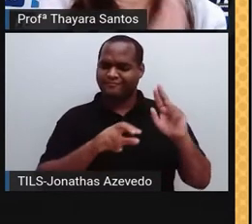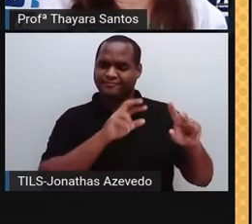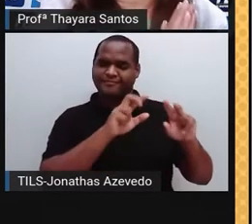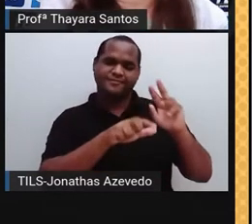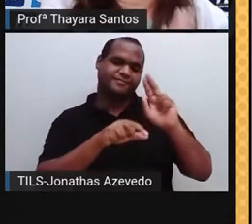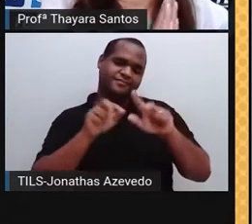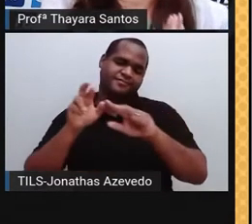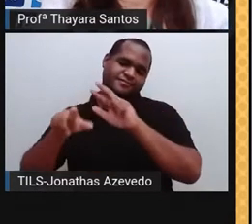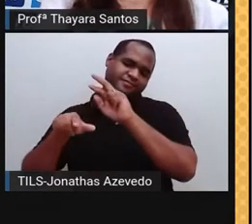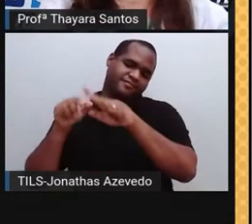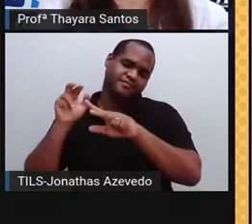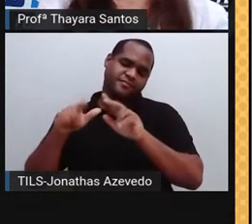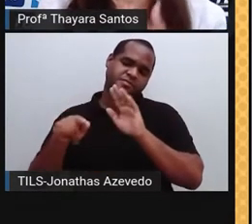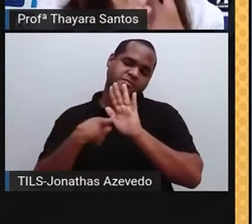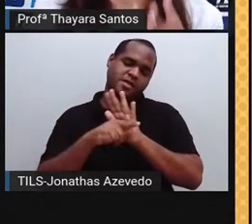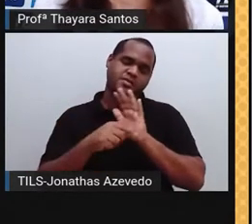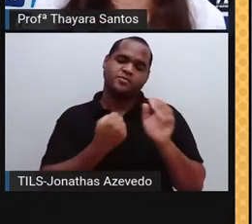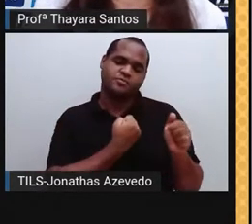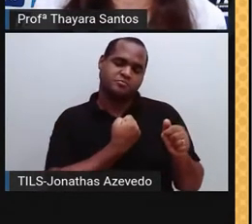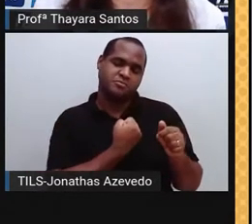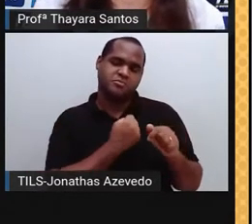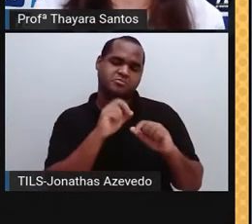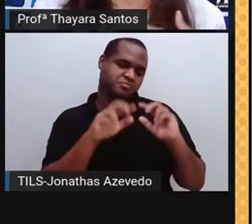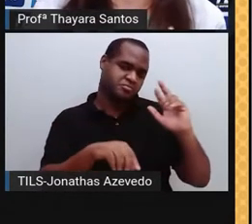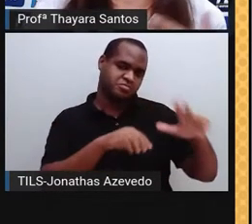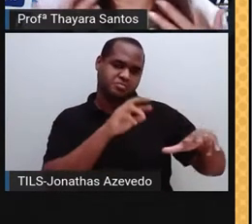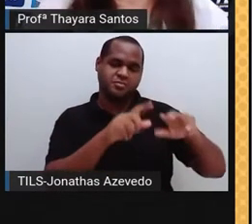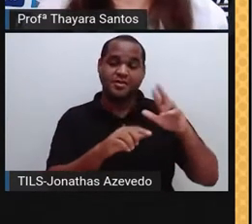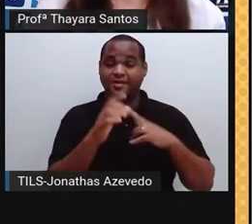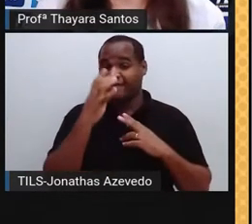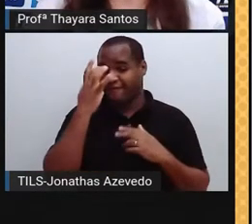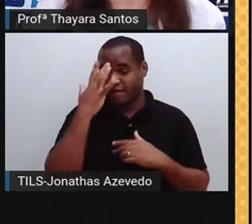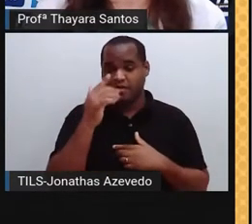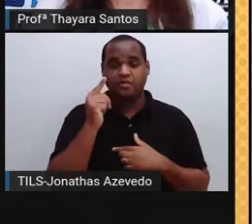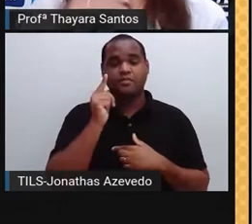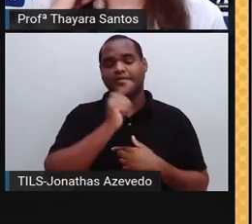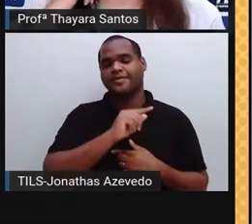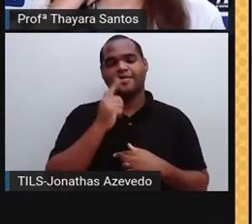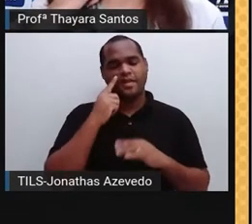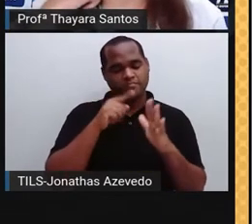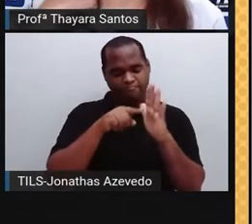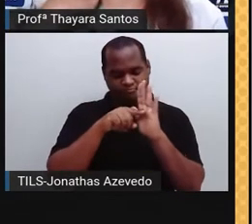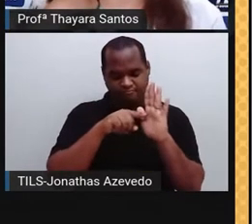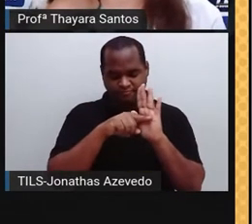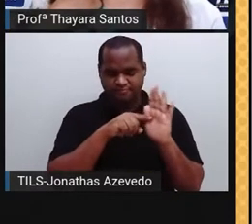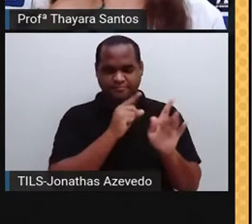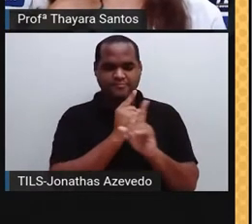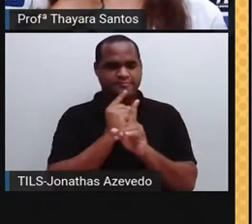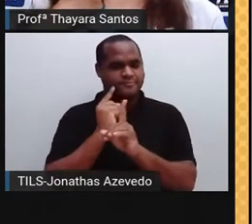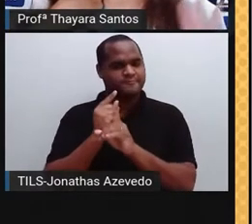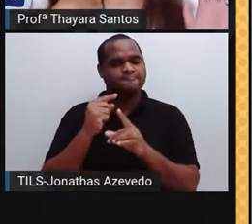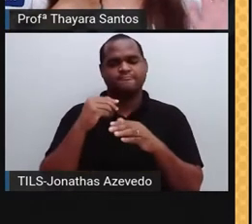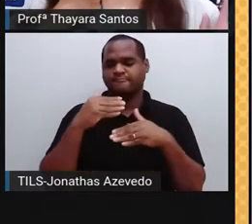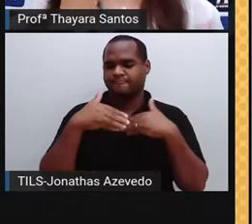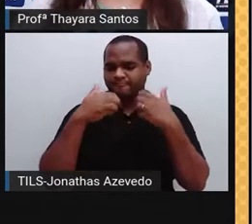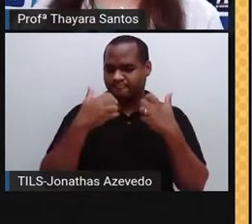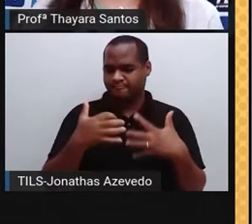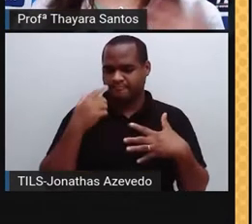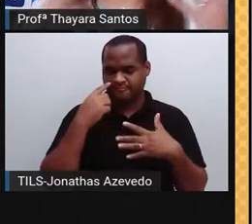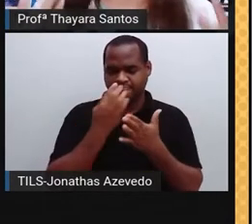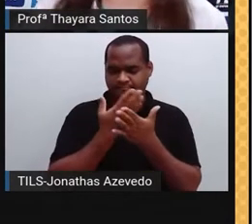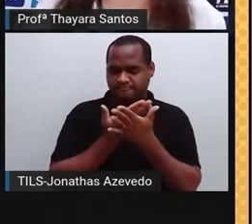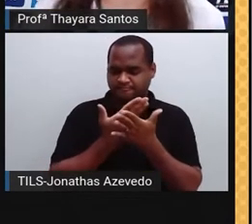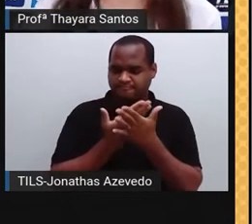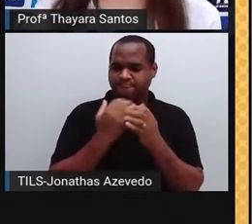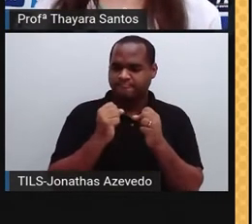químico tem o seu próprio número atômico e isso facilita na hora da gente identificar. Muitas vezes, vocês vão ver aí, quando vocês estiverem